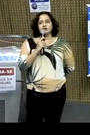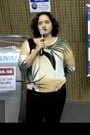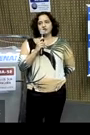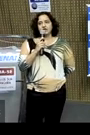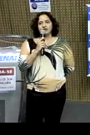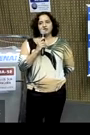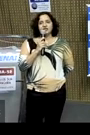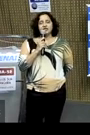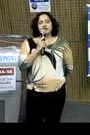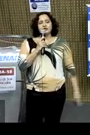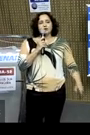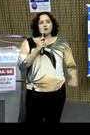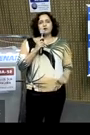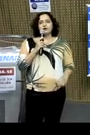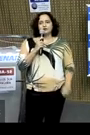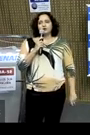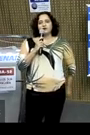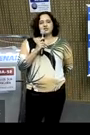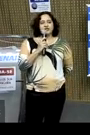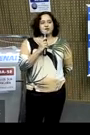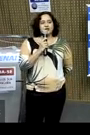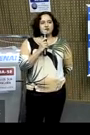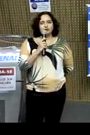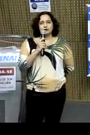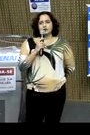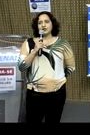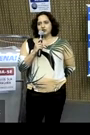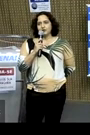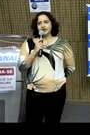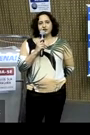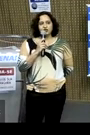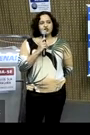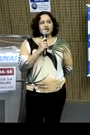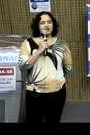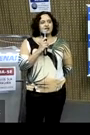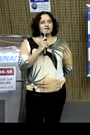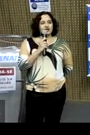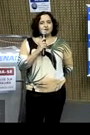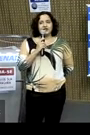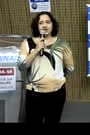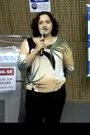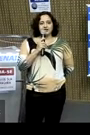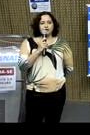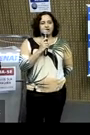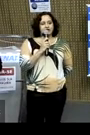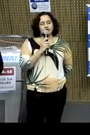dentro da nossa unidade. Ali, no primeiro momento, quando vamos inserir o cartão SUS para o atendimento, a gente já faz uma